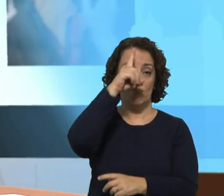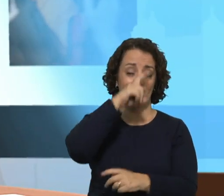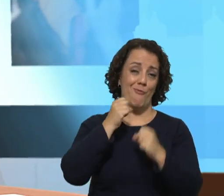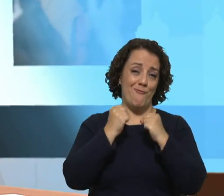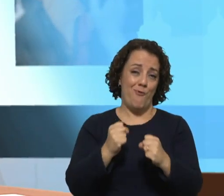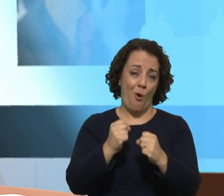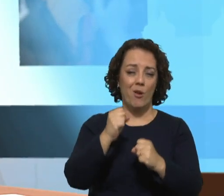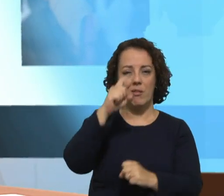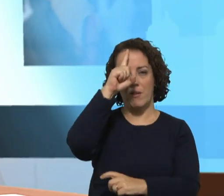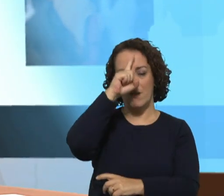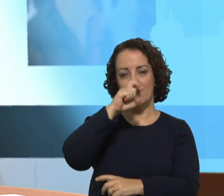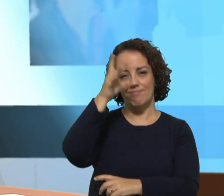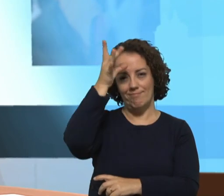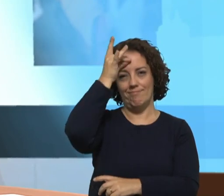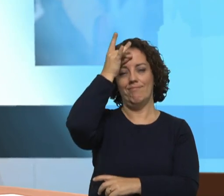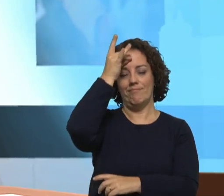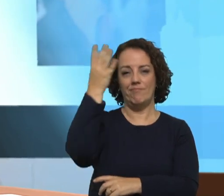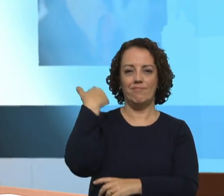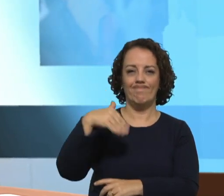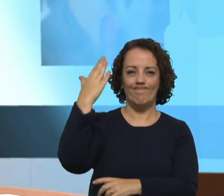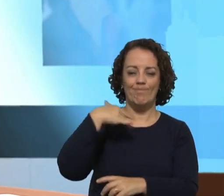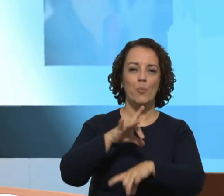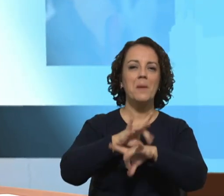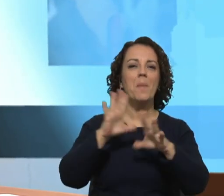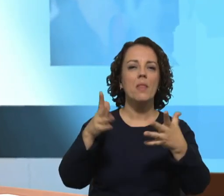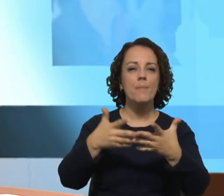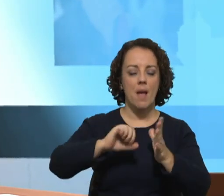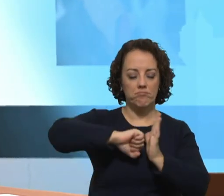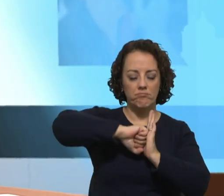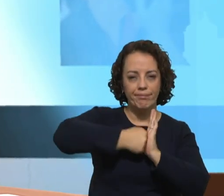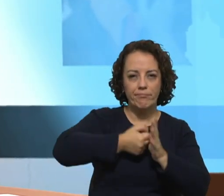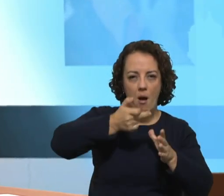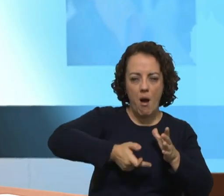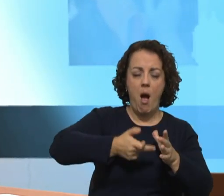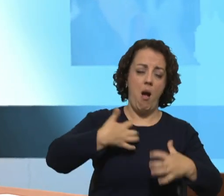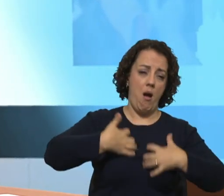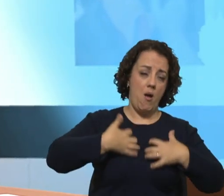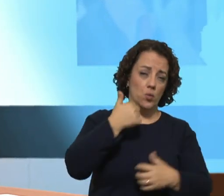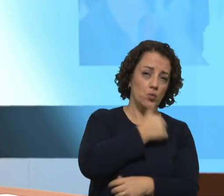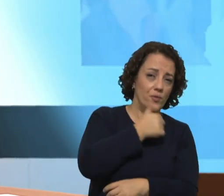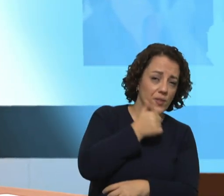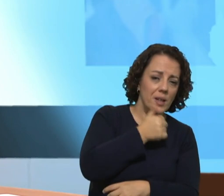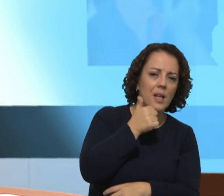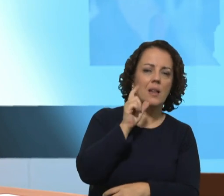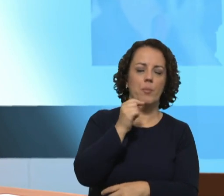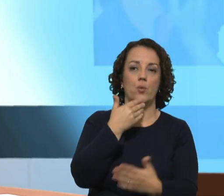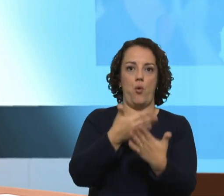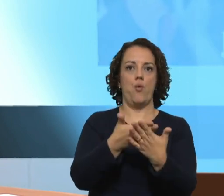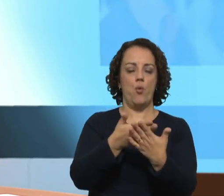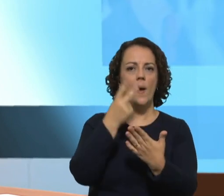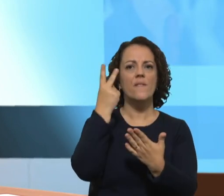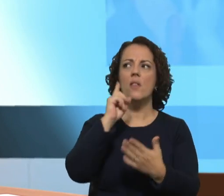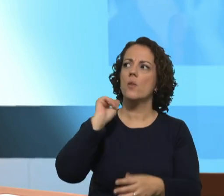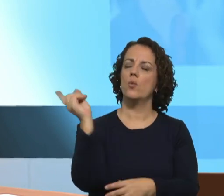memória esses dias do confinamento, da pandemia, pelo sofrimento que trouxe, também para a alteração que implicou na vida de